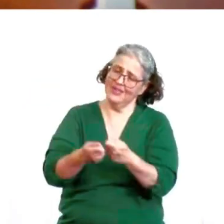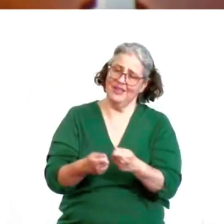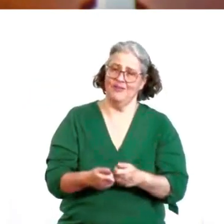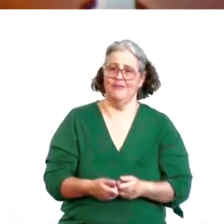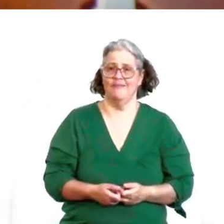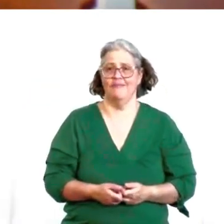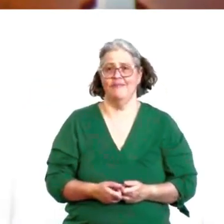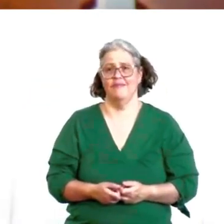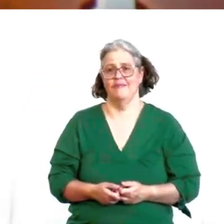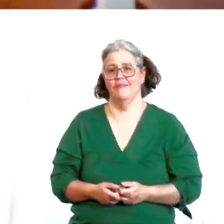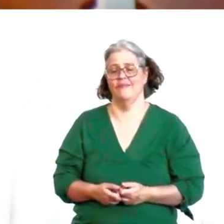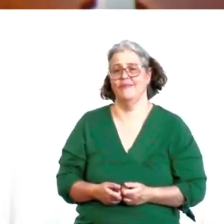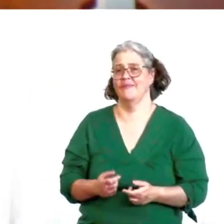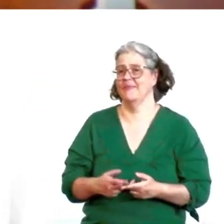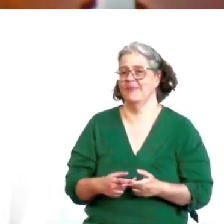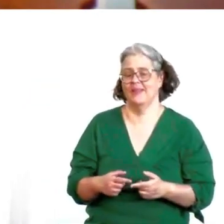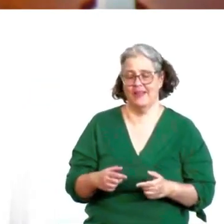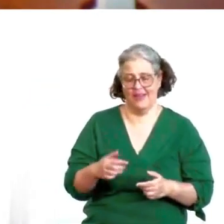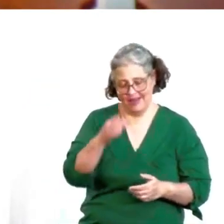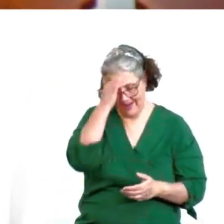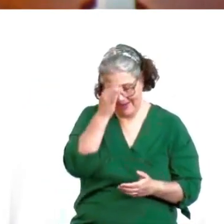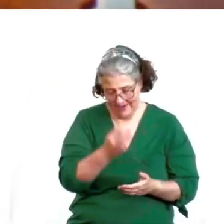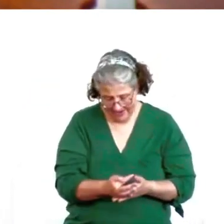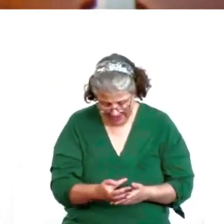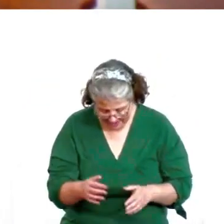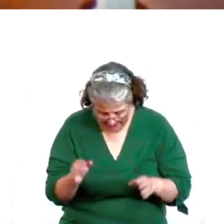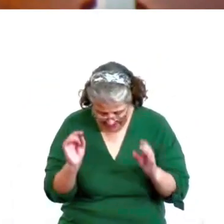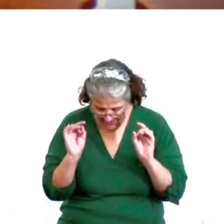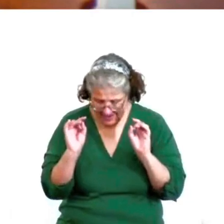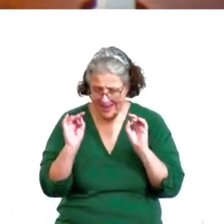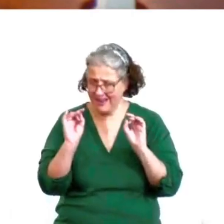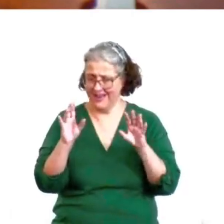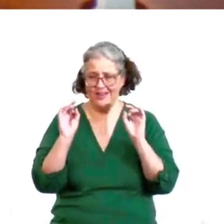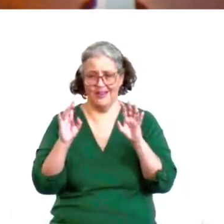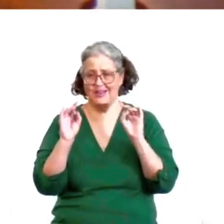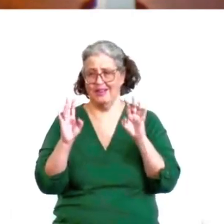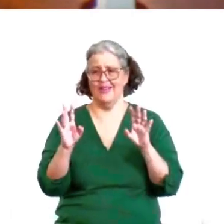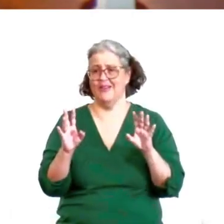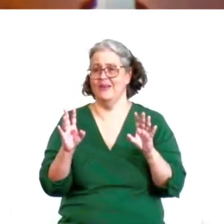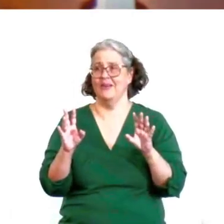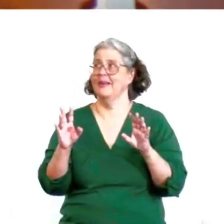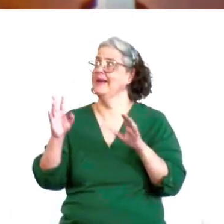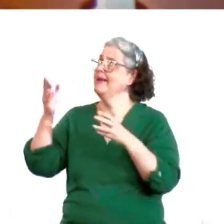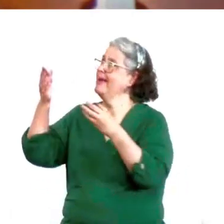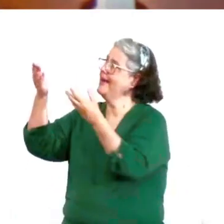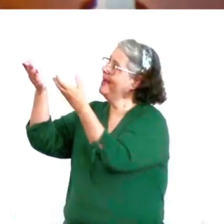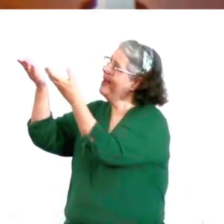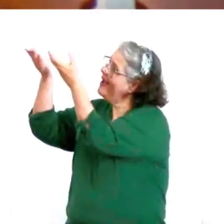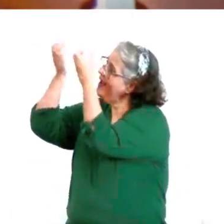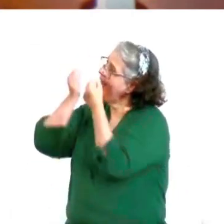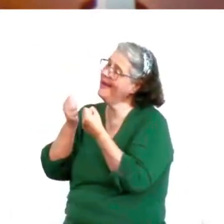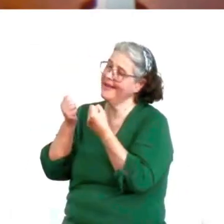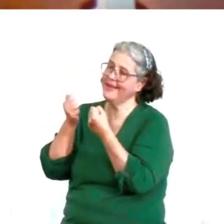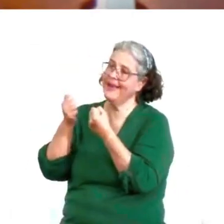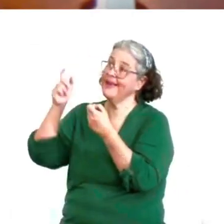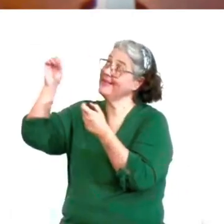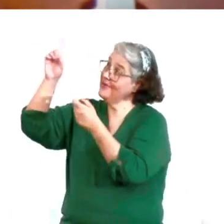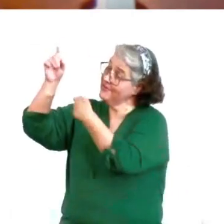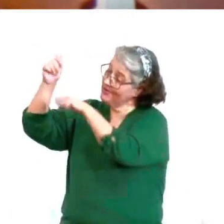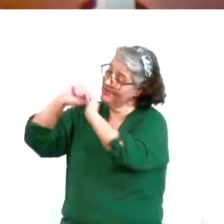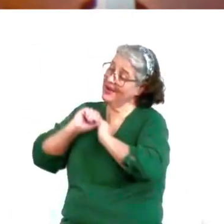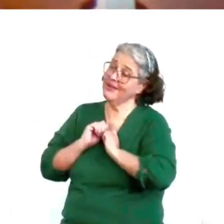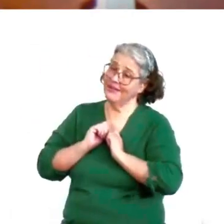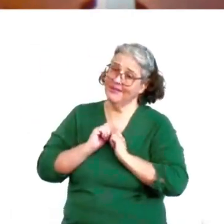isso que a fé sobrenatural não é inata e nem adquirida. Ela é presente de Deus e imputada em nós por